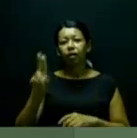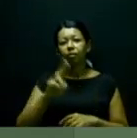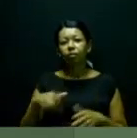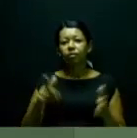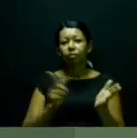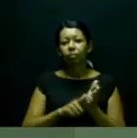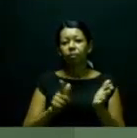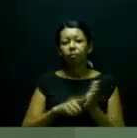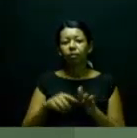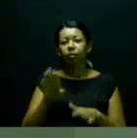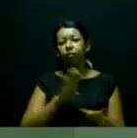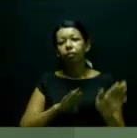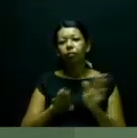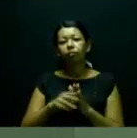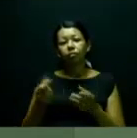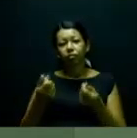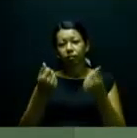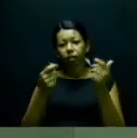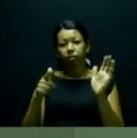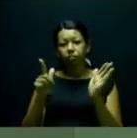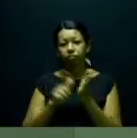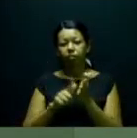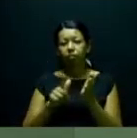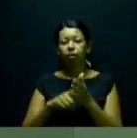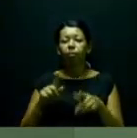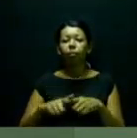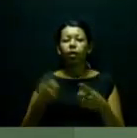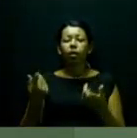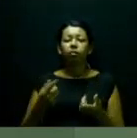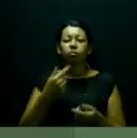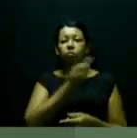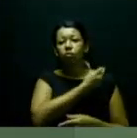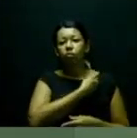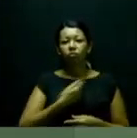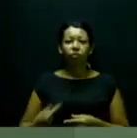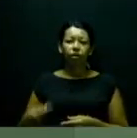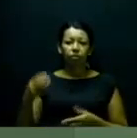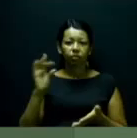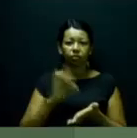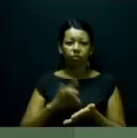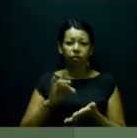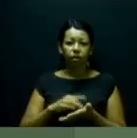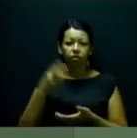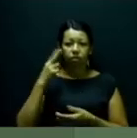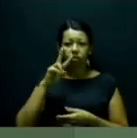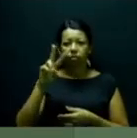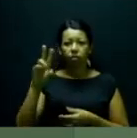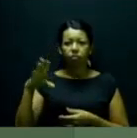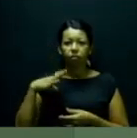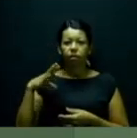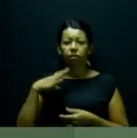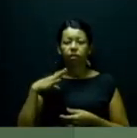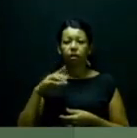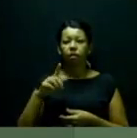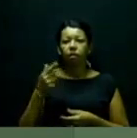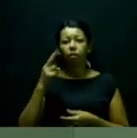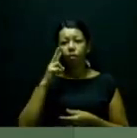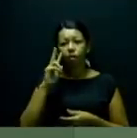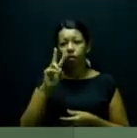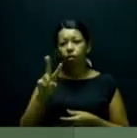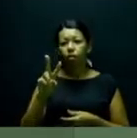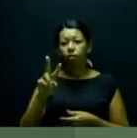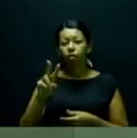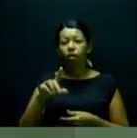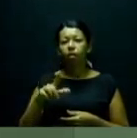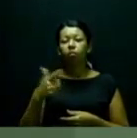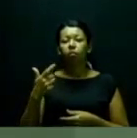Então, todos têm gasto. Mas um governo de verdade, que olha pela cidade, ele não olha, ele